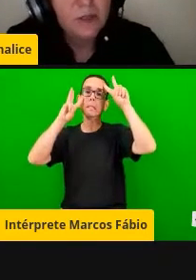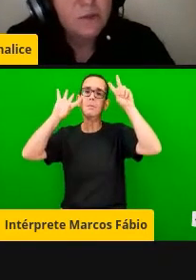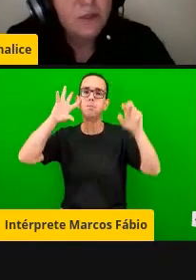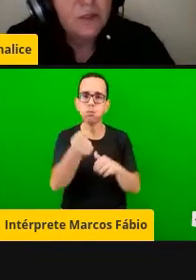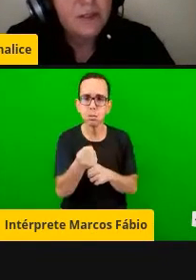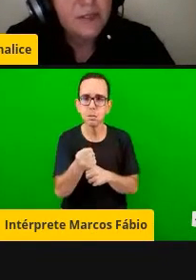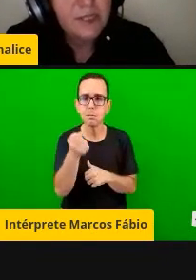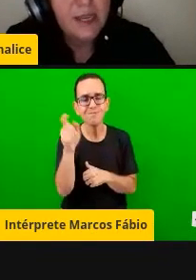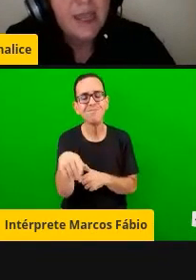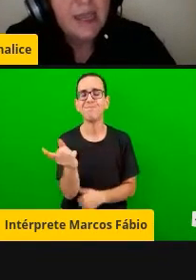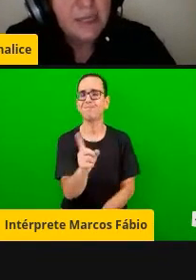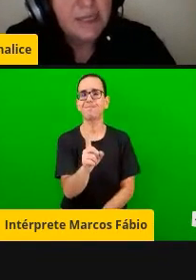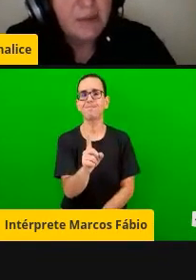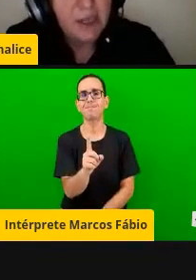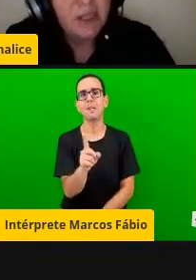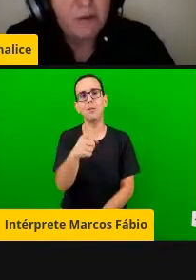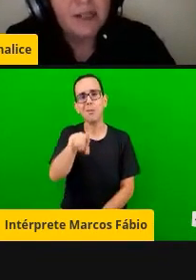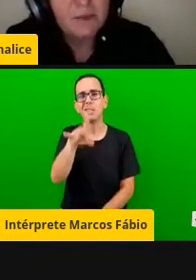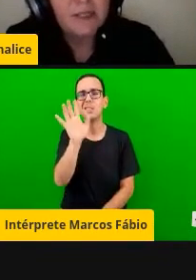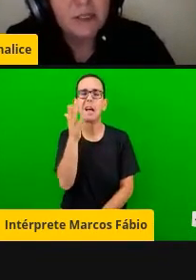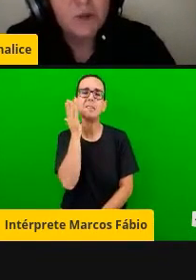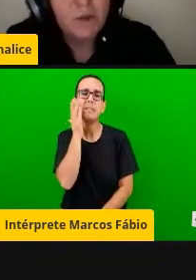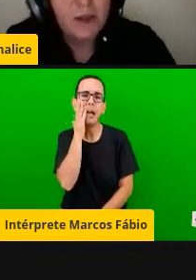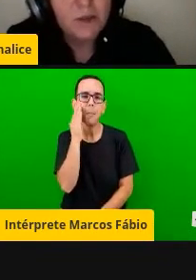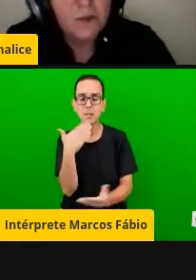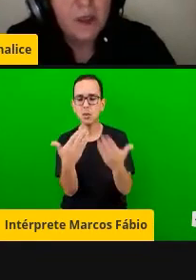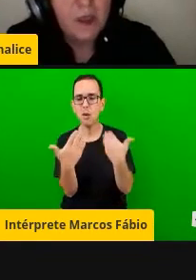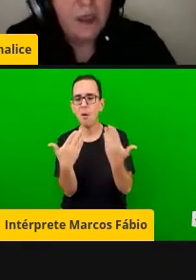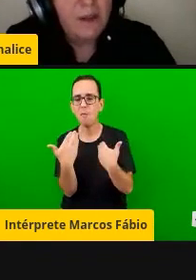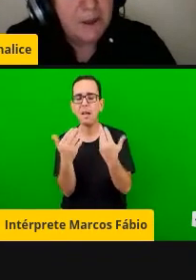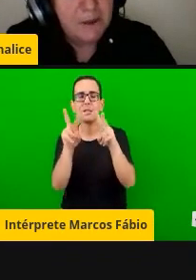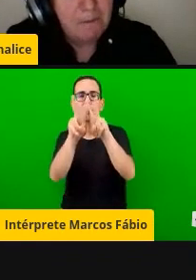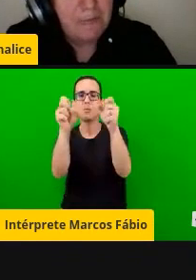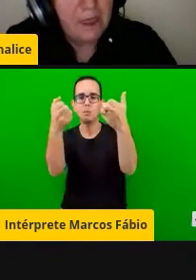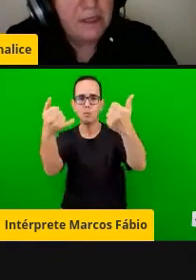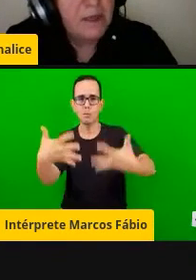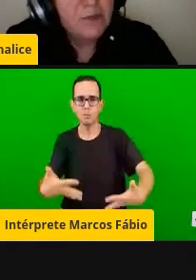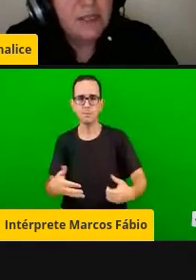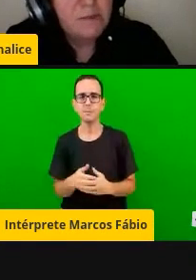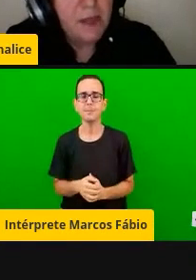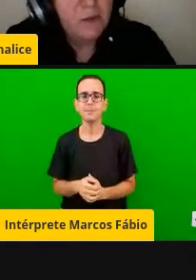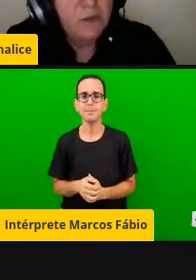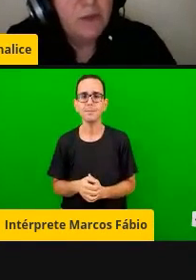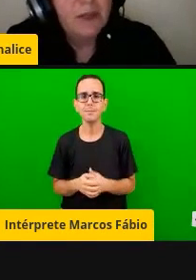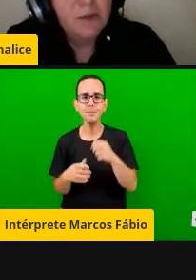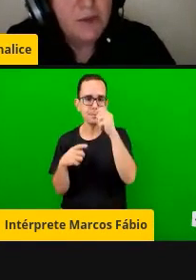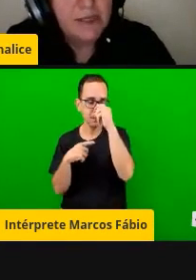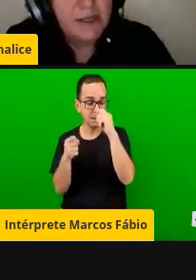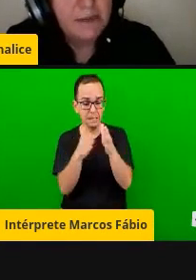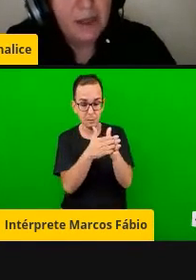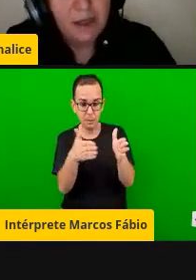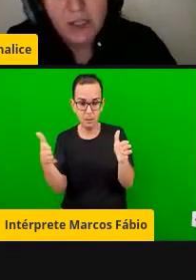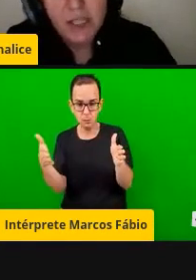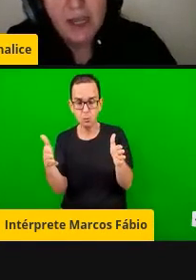de muitas mudanças. Vocês já sabem que a gente conversa bastante sobre isso. Então, estamos nesse período, o que podemos